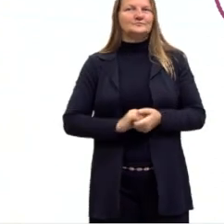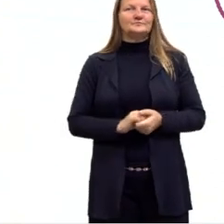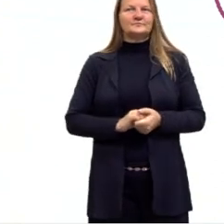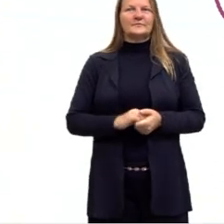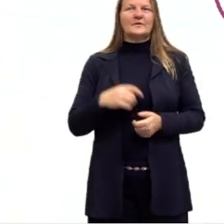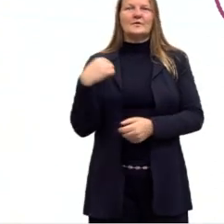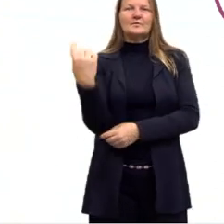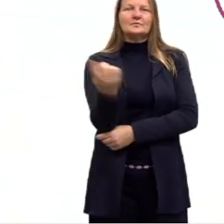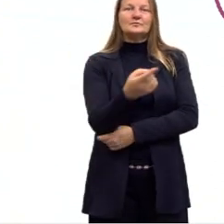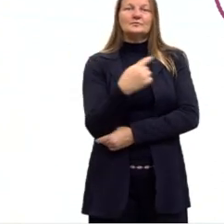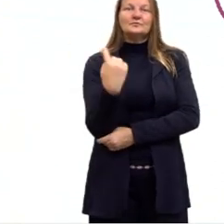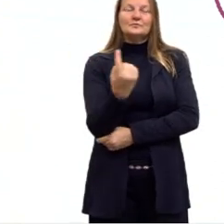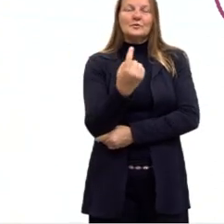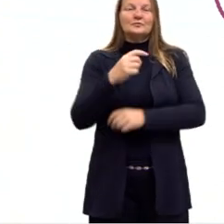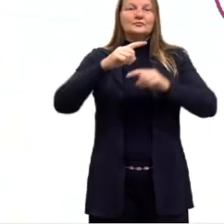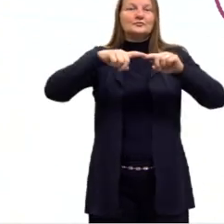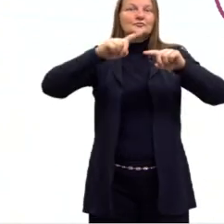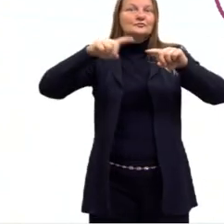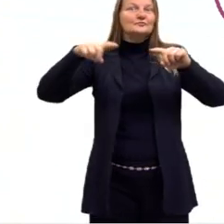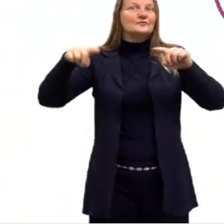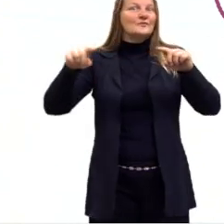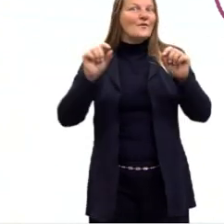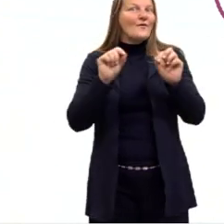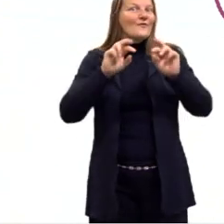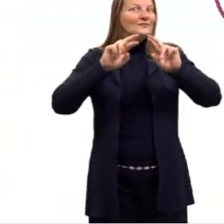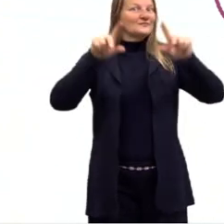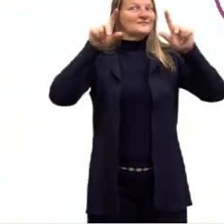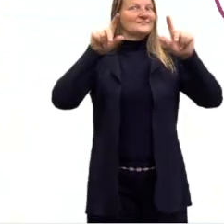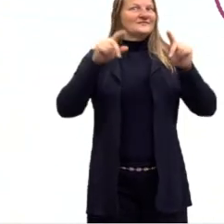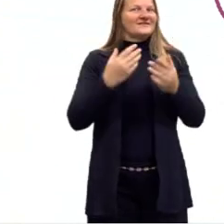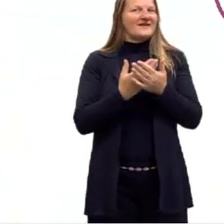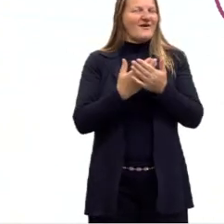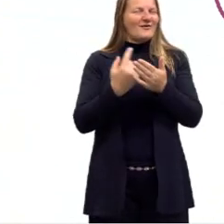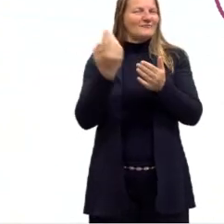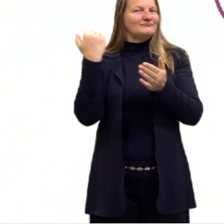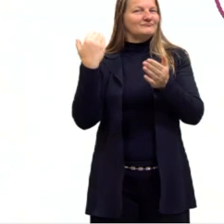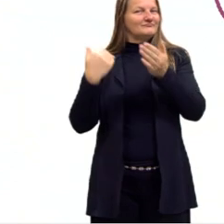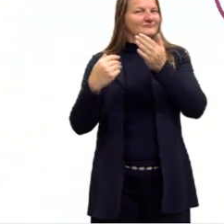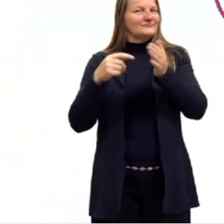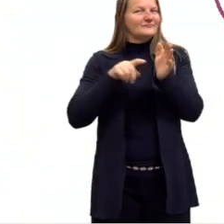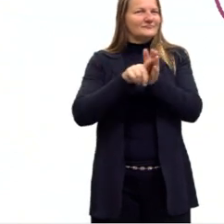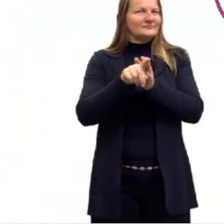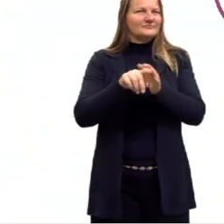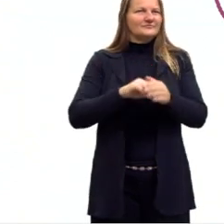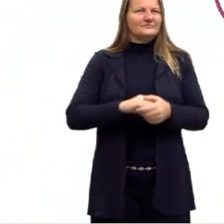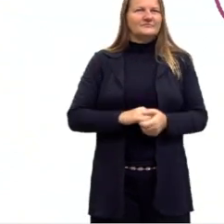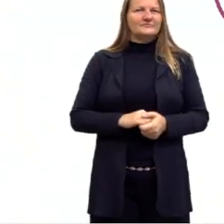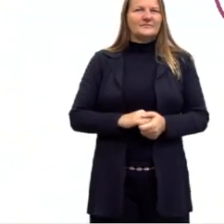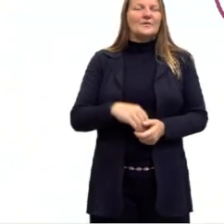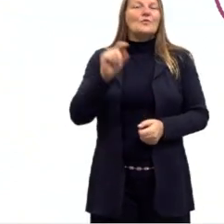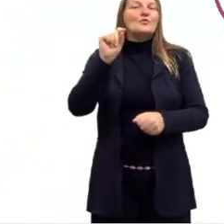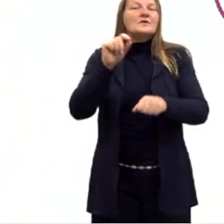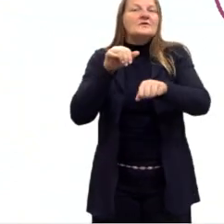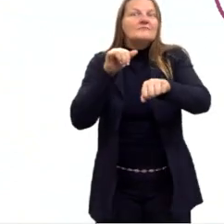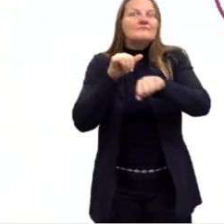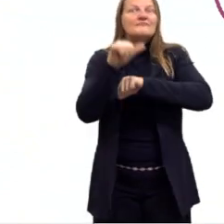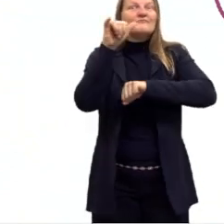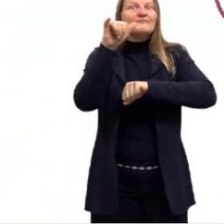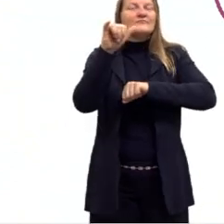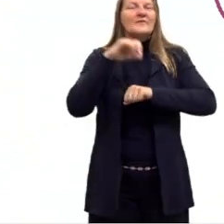a gente vai fazer uma variação né da pergunta da última aula e agora a gente vai pensar né o que acontece